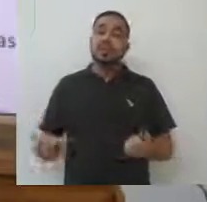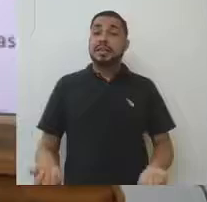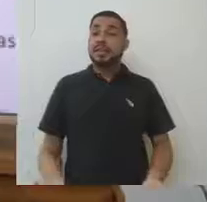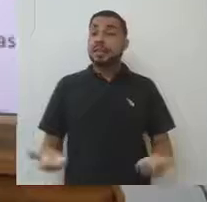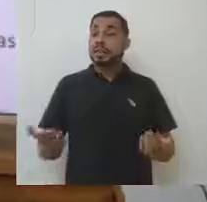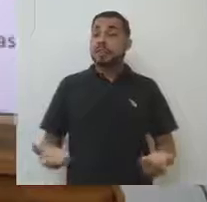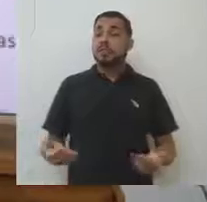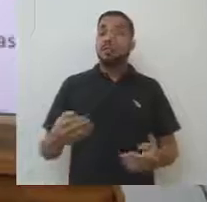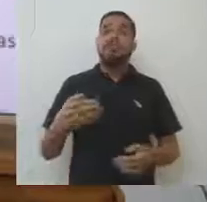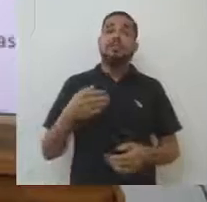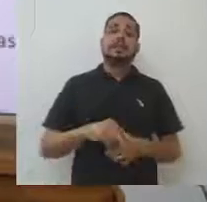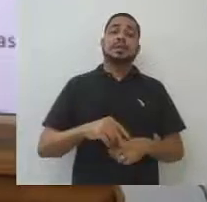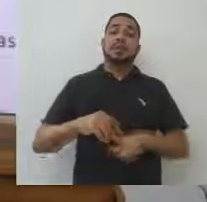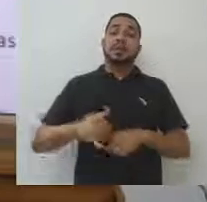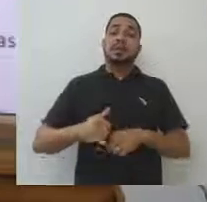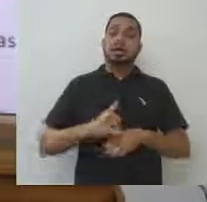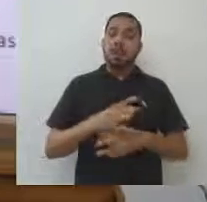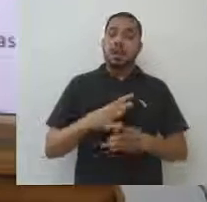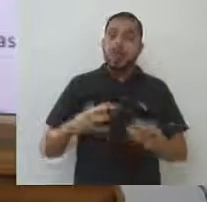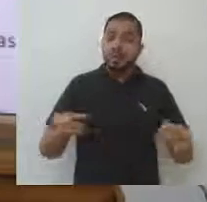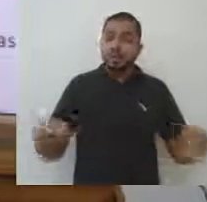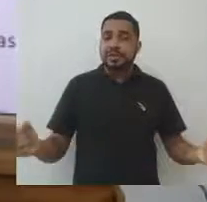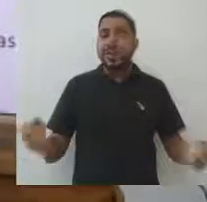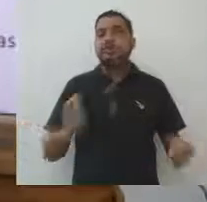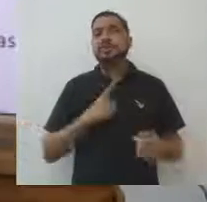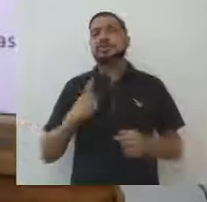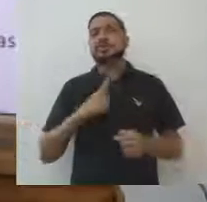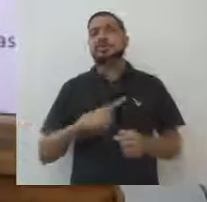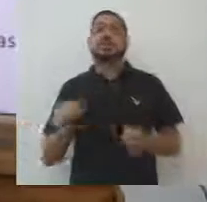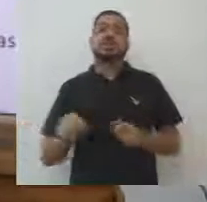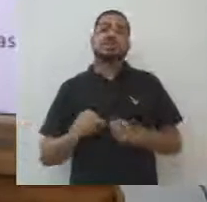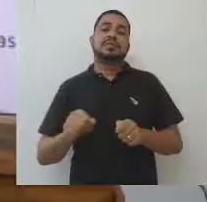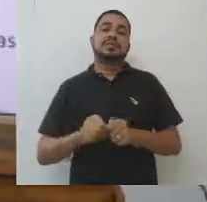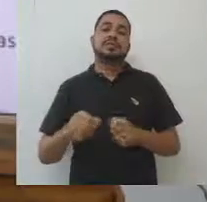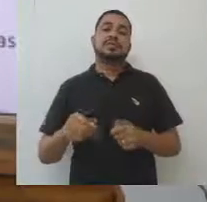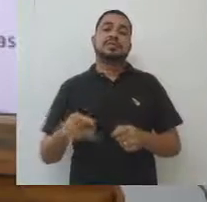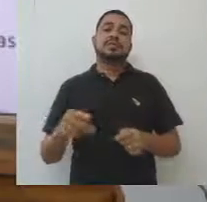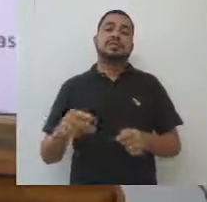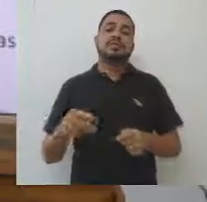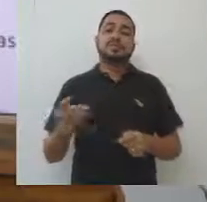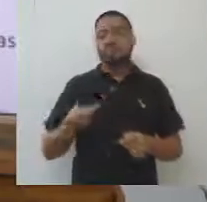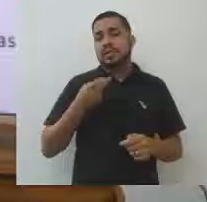ritmo que você vai dançar, se é intenso ou não. Isso faz com que você